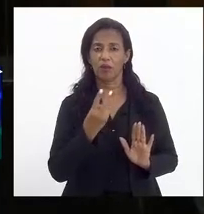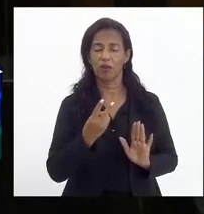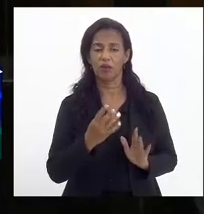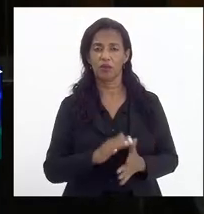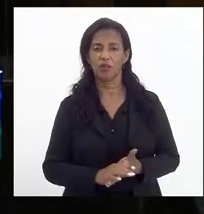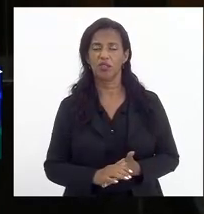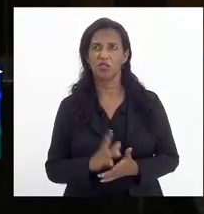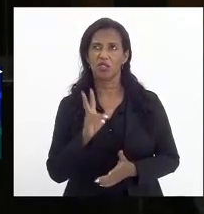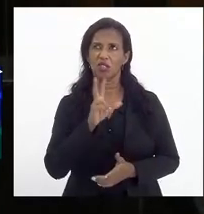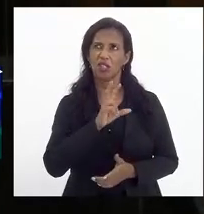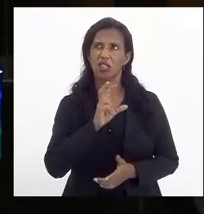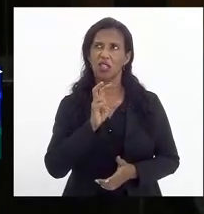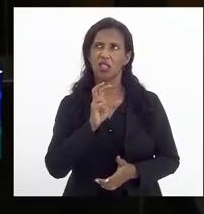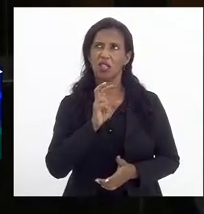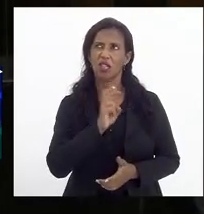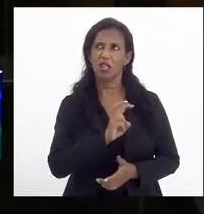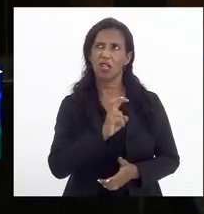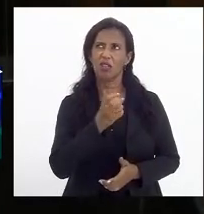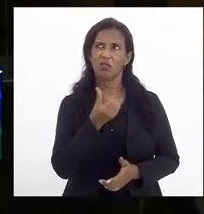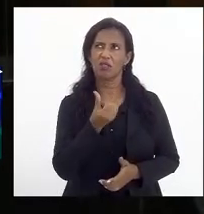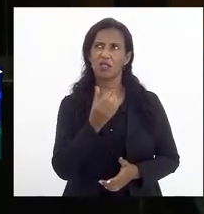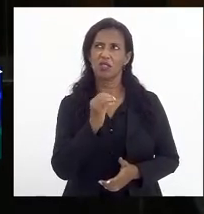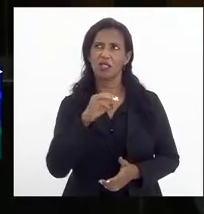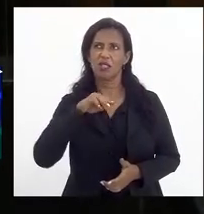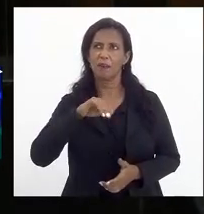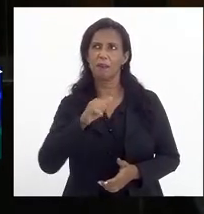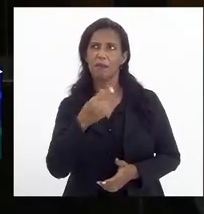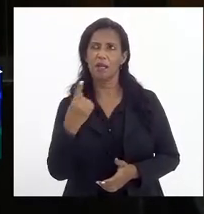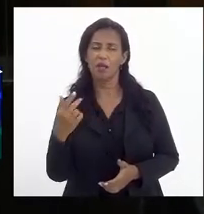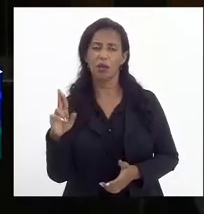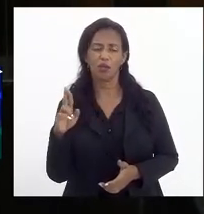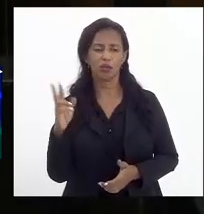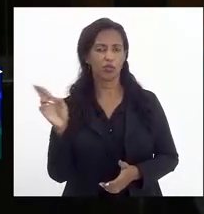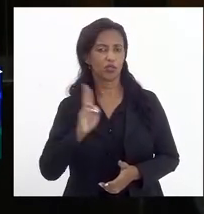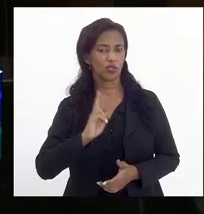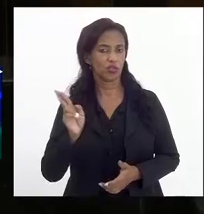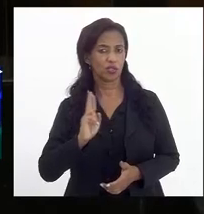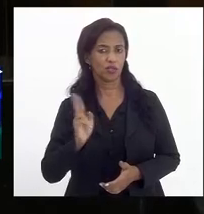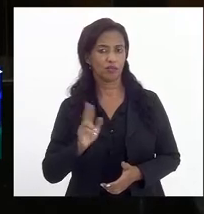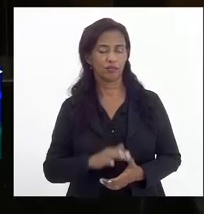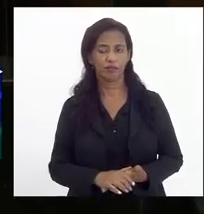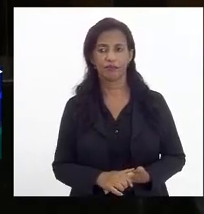na casa de 560 milhões de reais foram